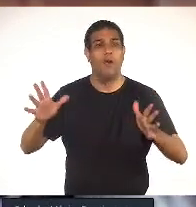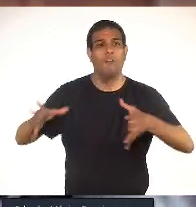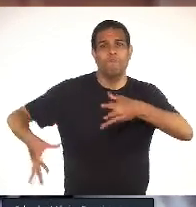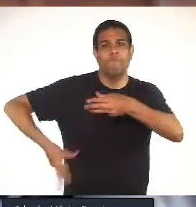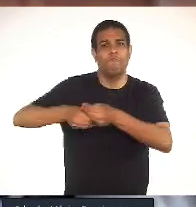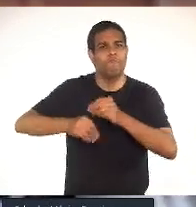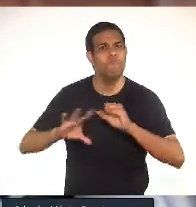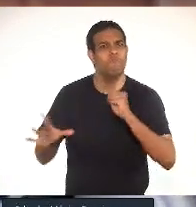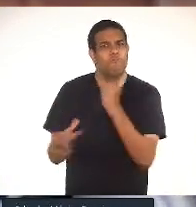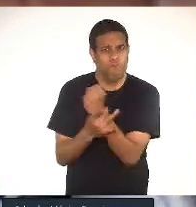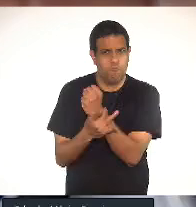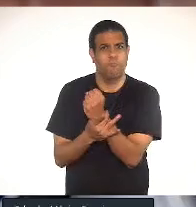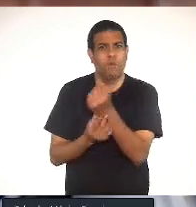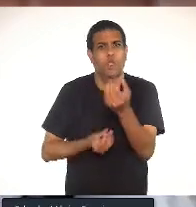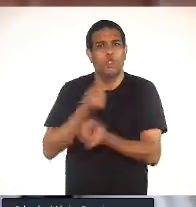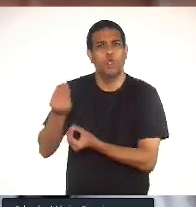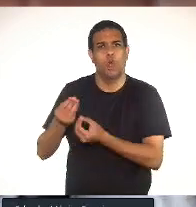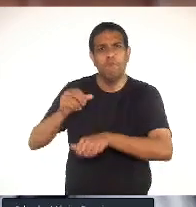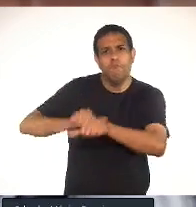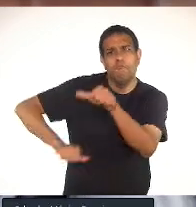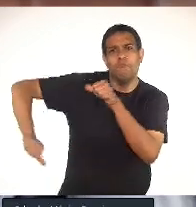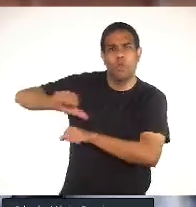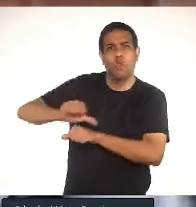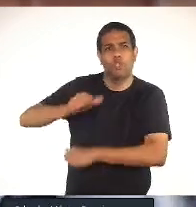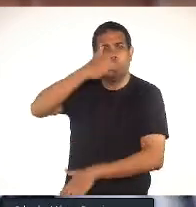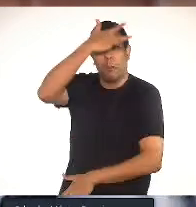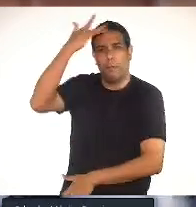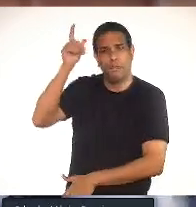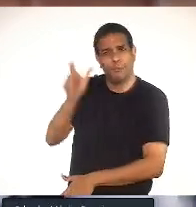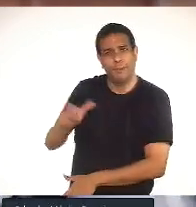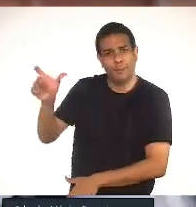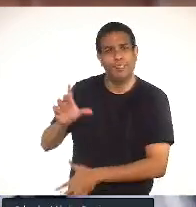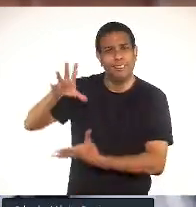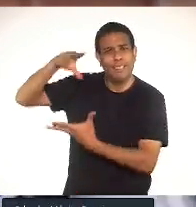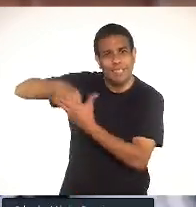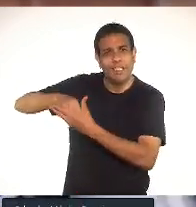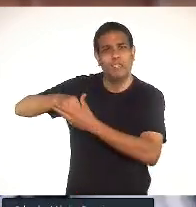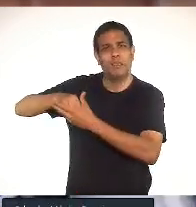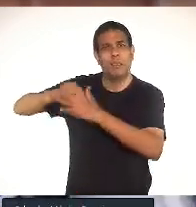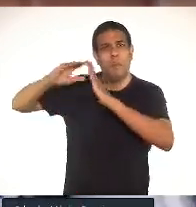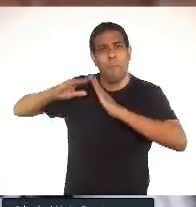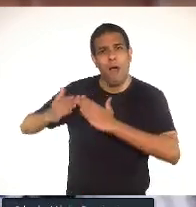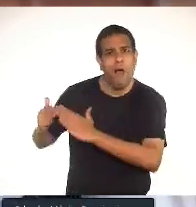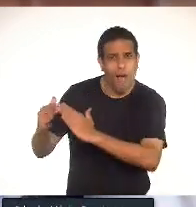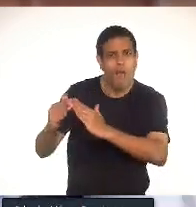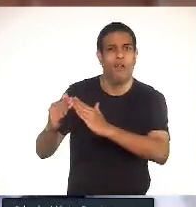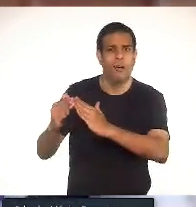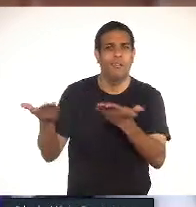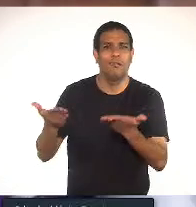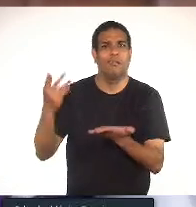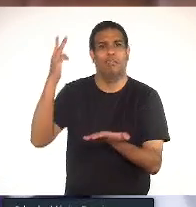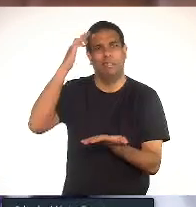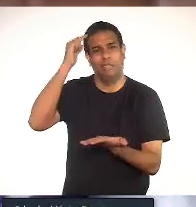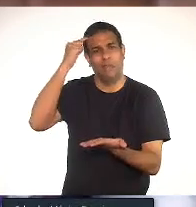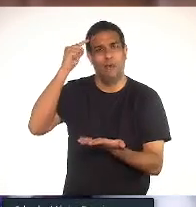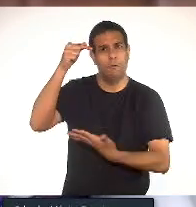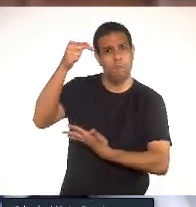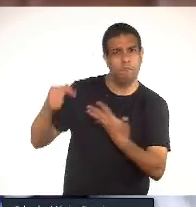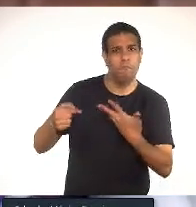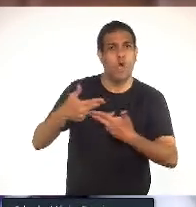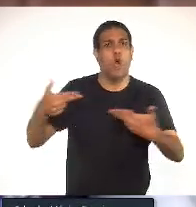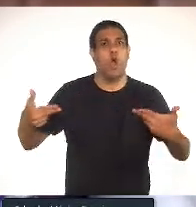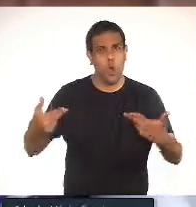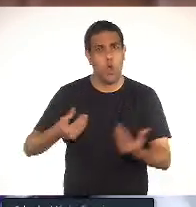vem construindo de saídas e possibilidades para as crises que enfrenta na história da sua existência no Brasil e,